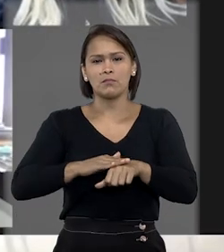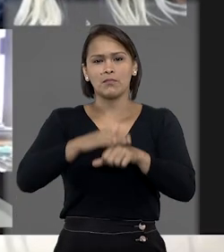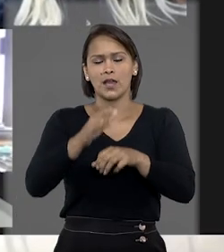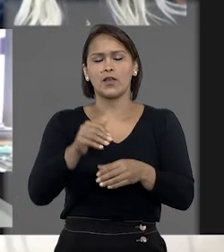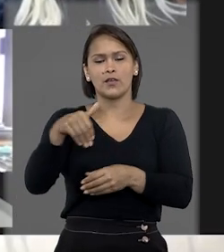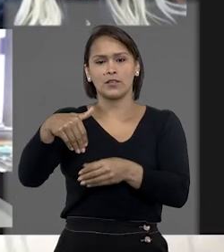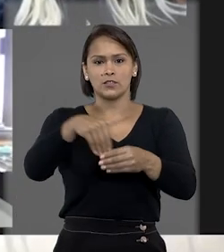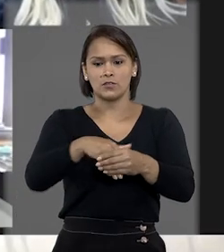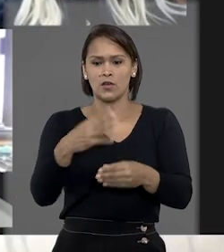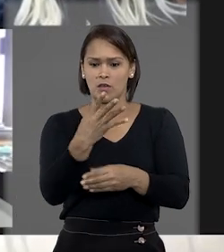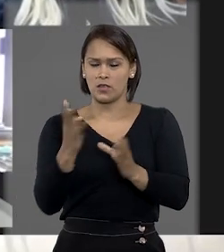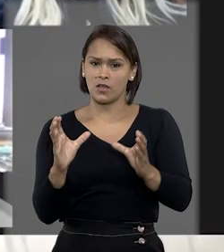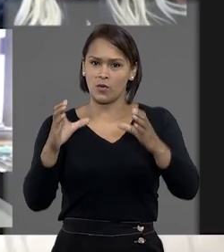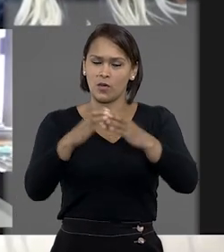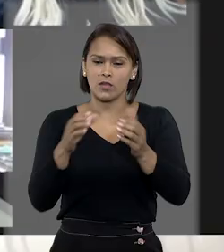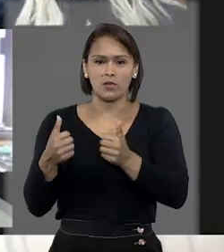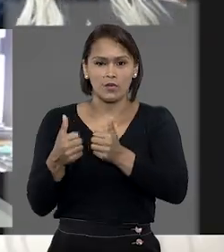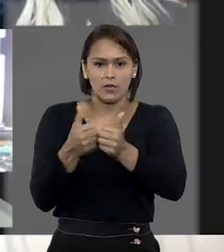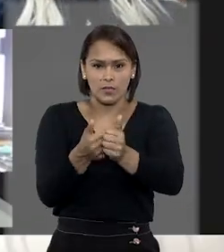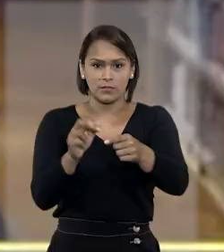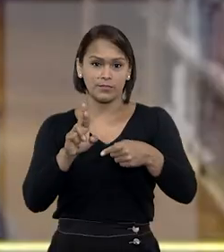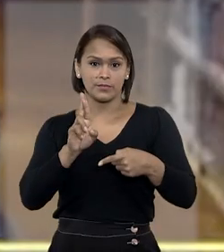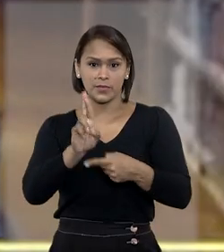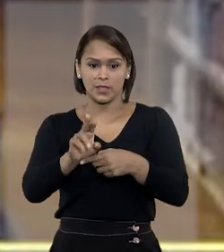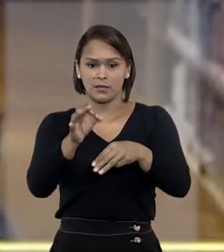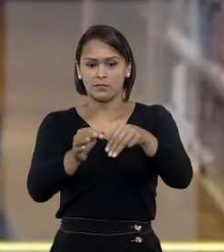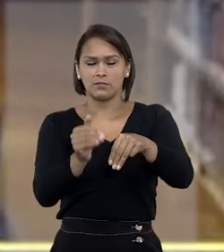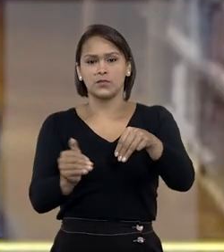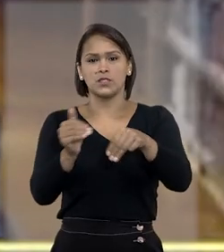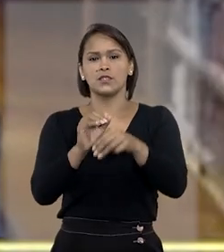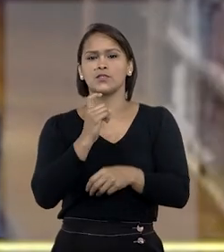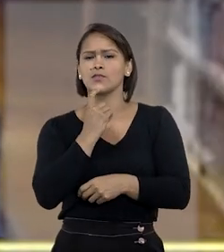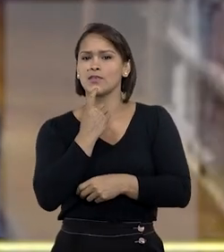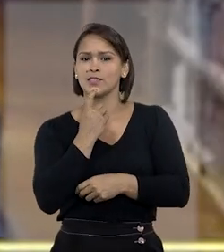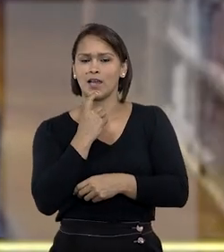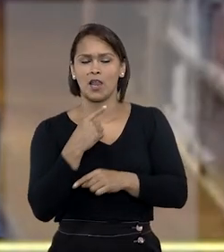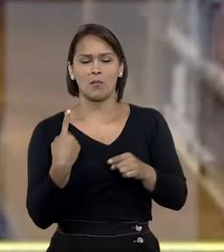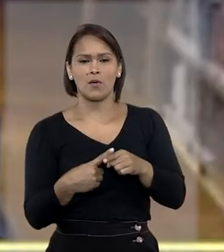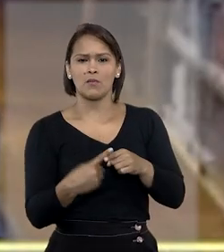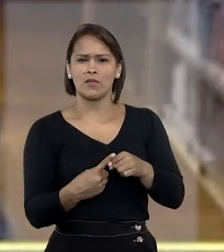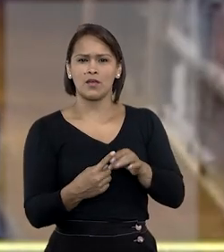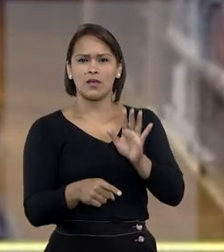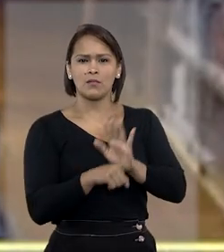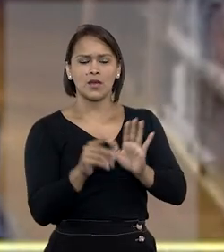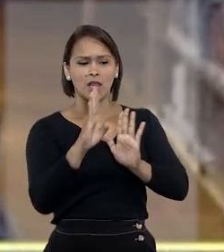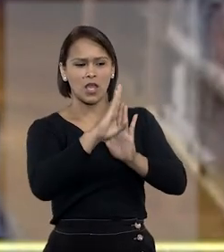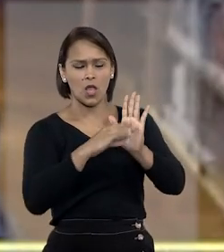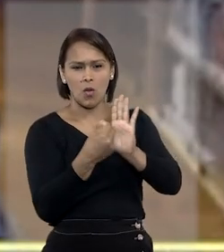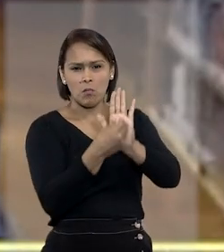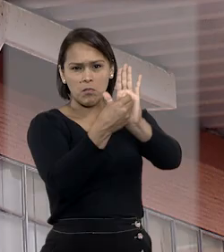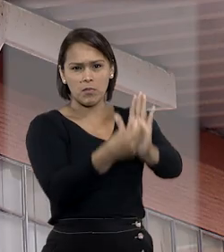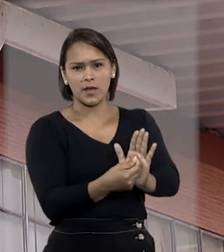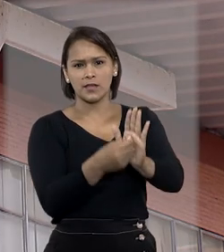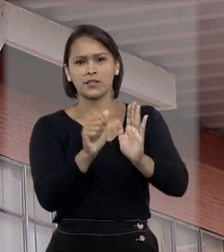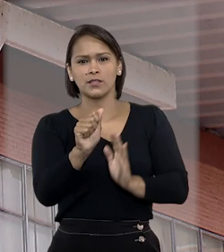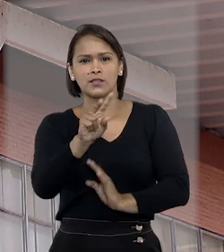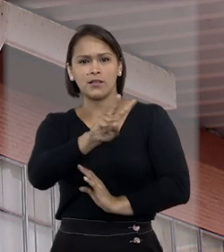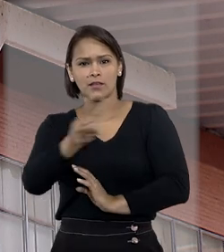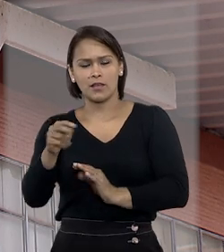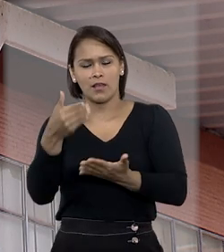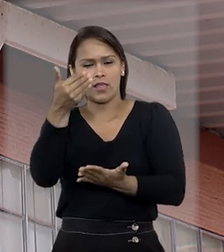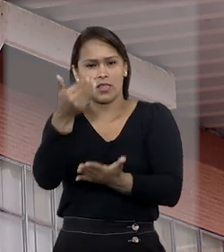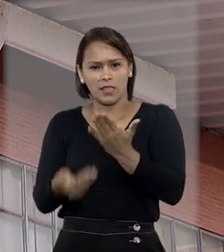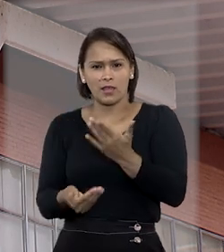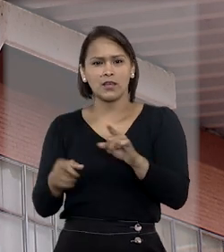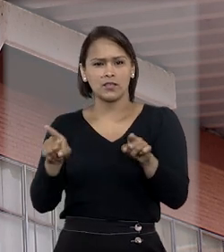por maioria de votos a quarta turma acompanhou o relator Ministro Luis Felipe Salomão para quem não parecer negativo da